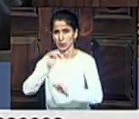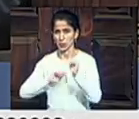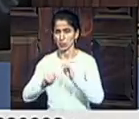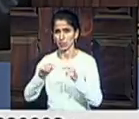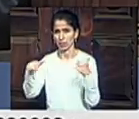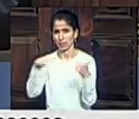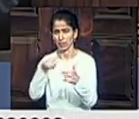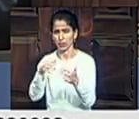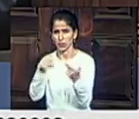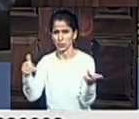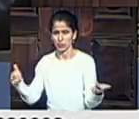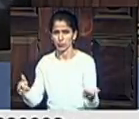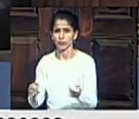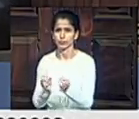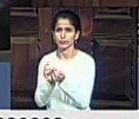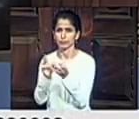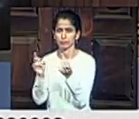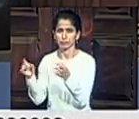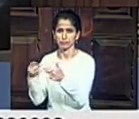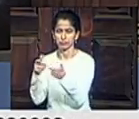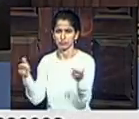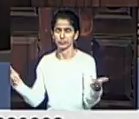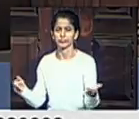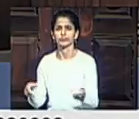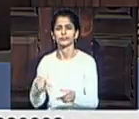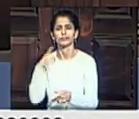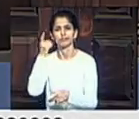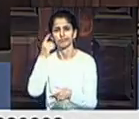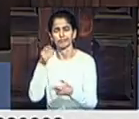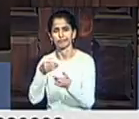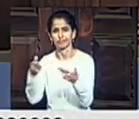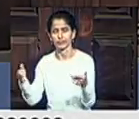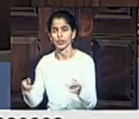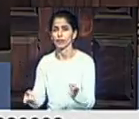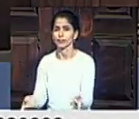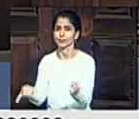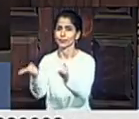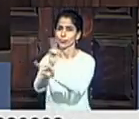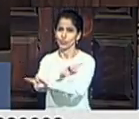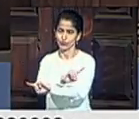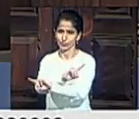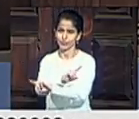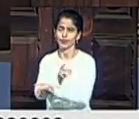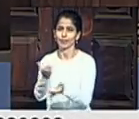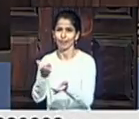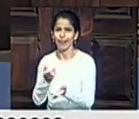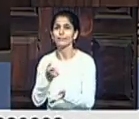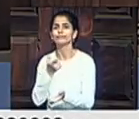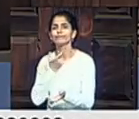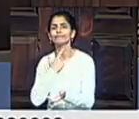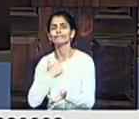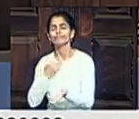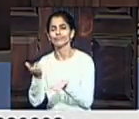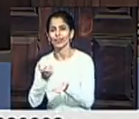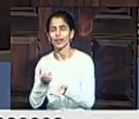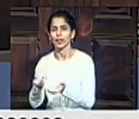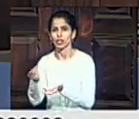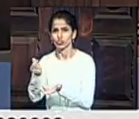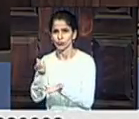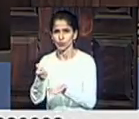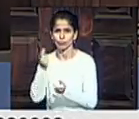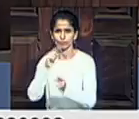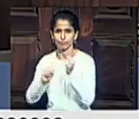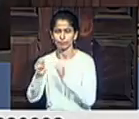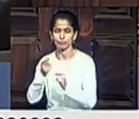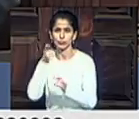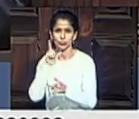econômica e vai gerar, senhoras e senhores deputados, o efeito contrário daquilo que se propõe. E me surpreende que no